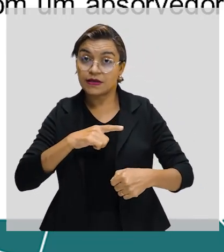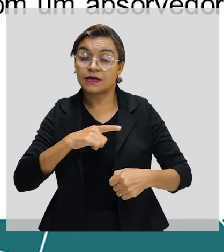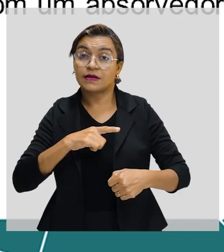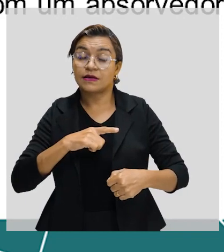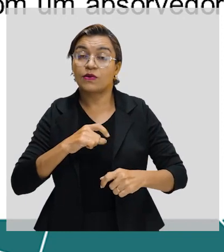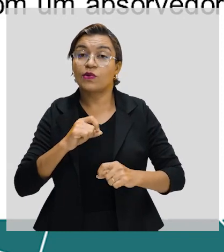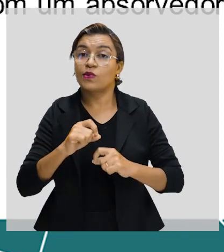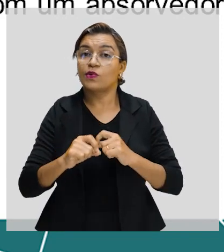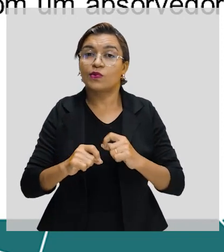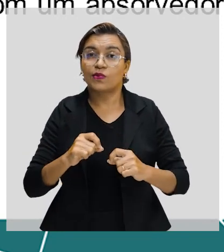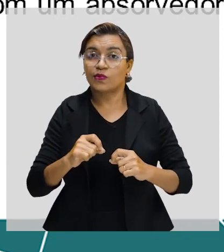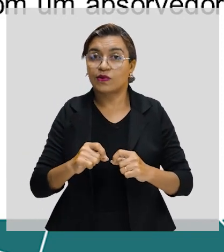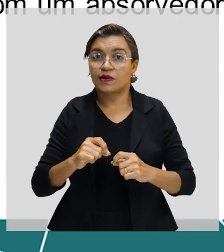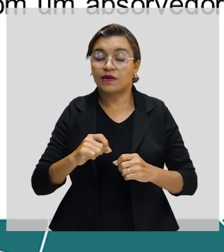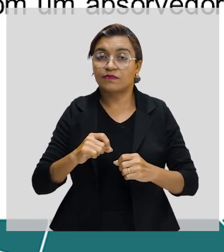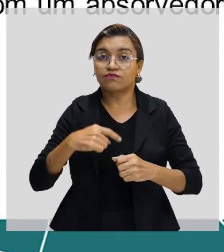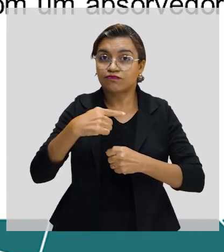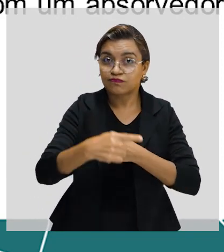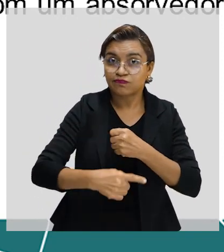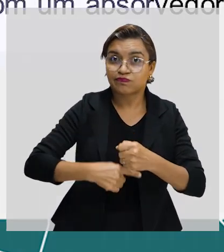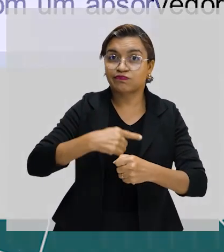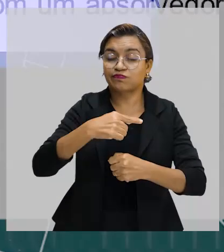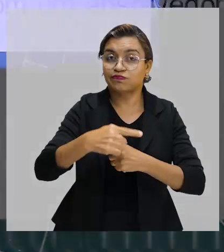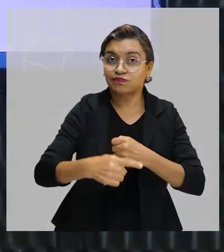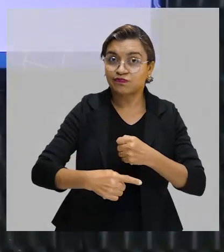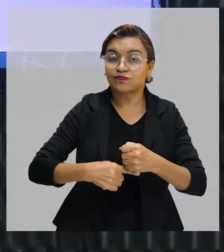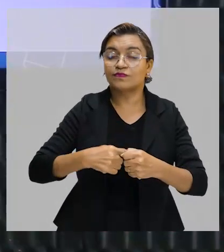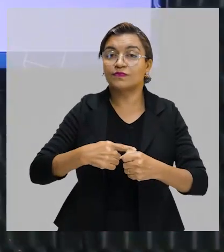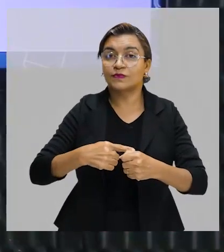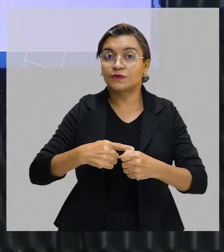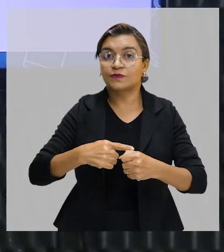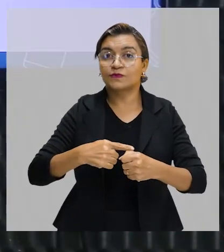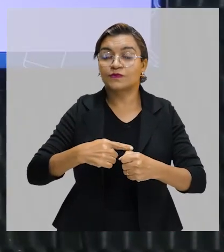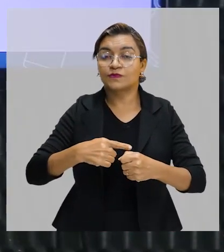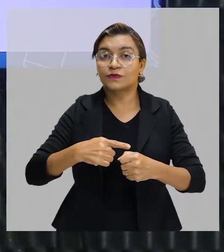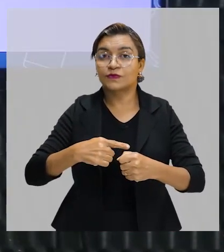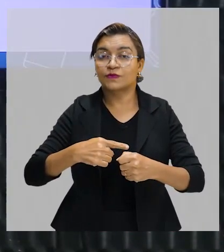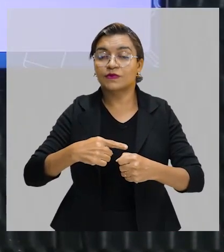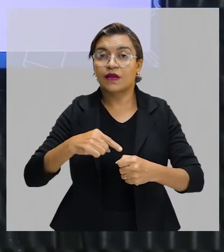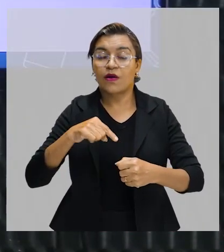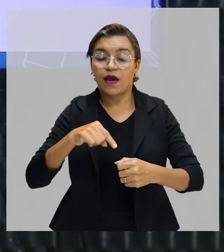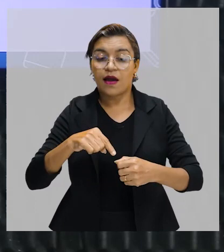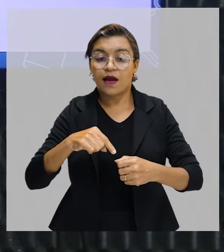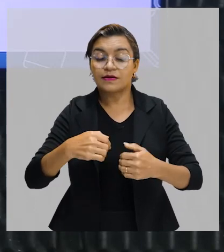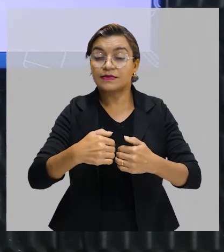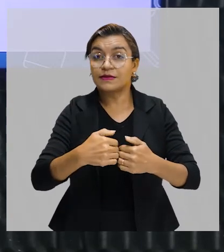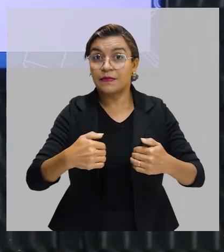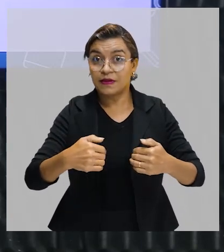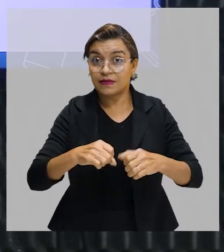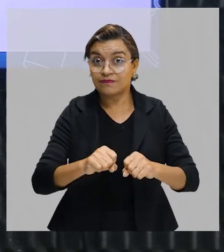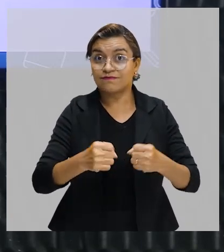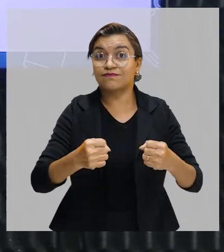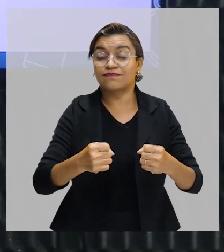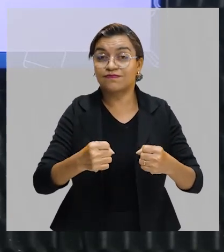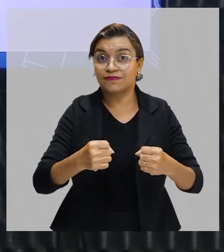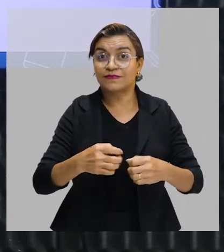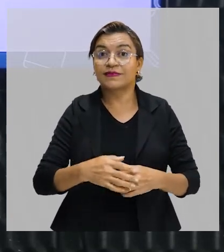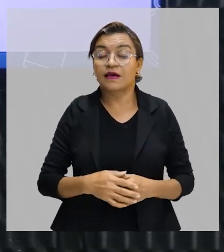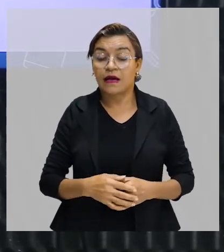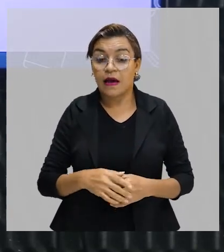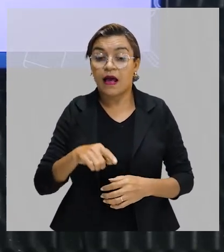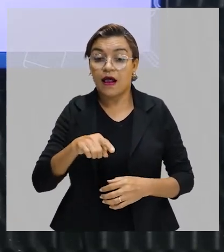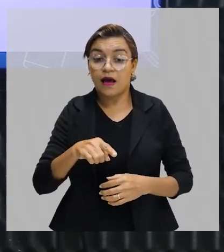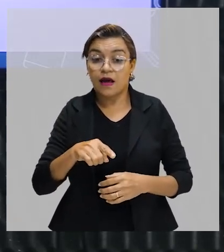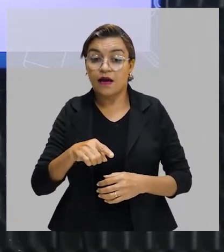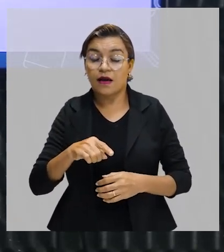em cadeia, uma reação nuclear em cadeia, certo? E, né, essa reação nuclear em cadeia ela vai ter que ser